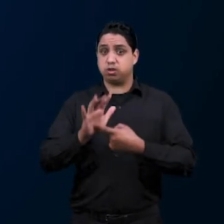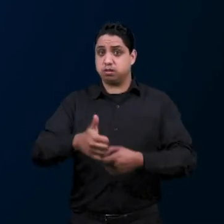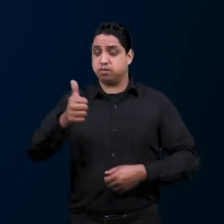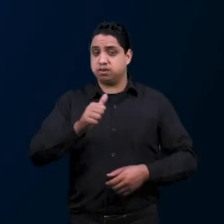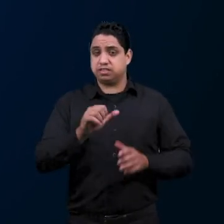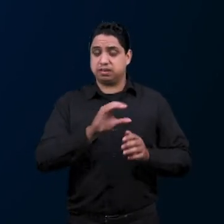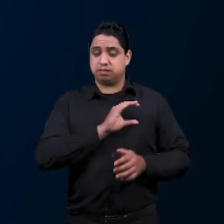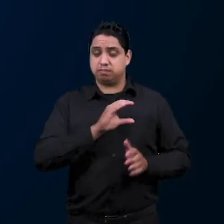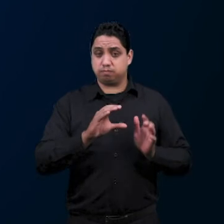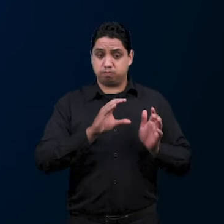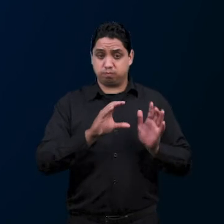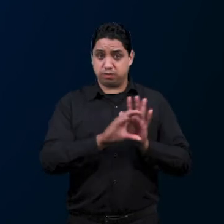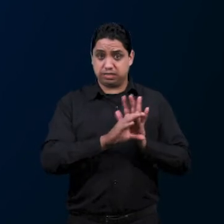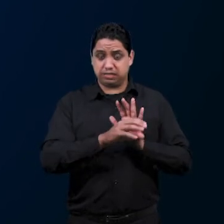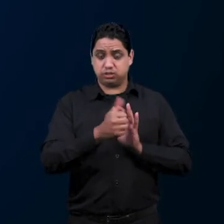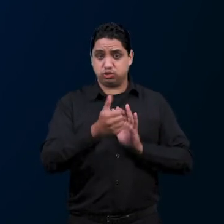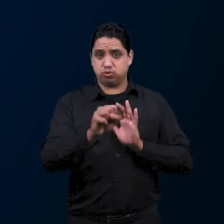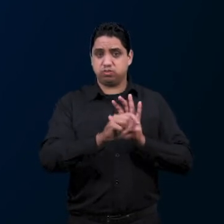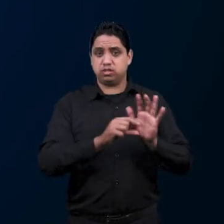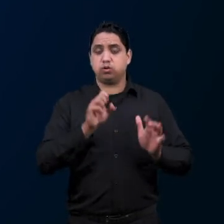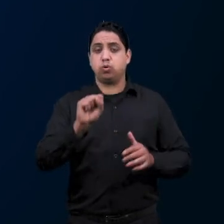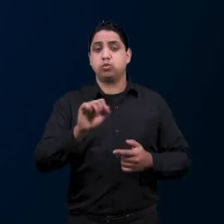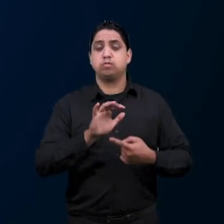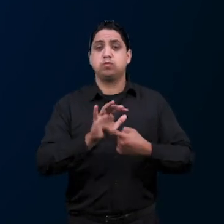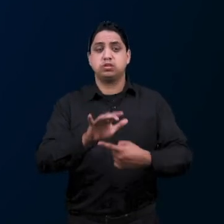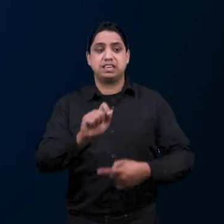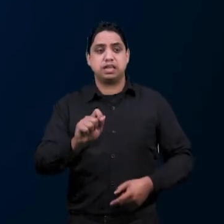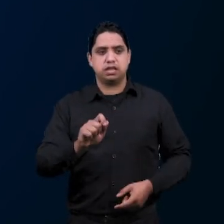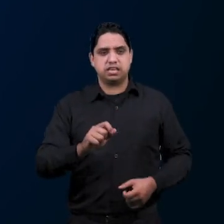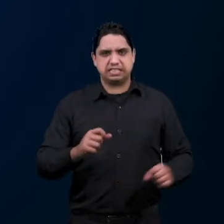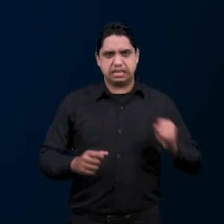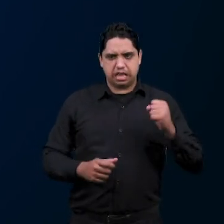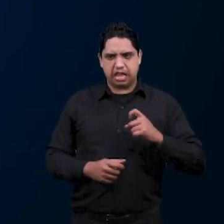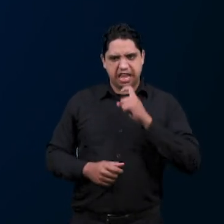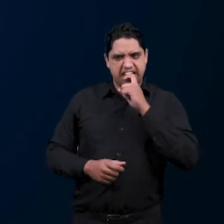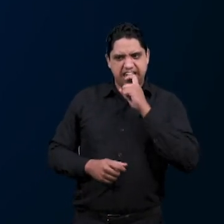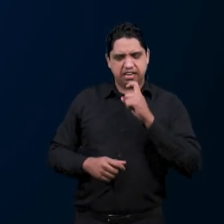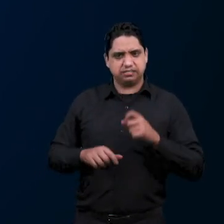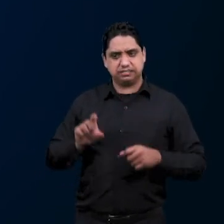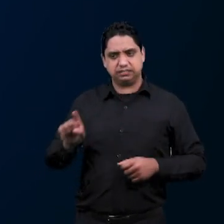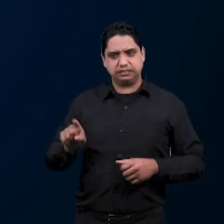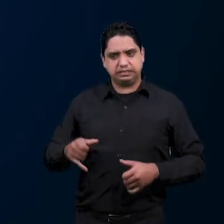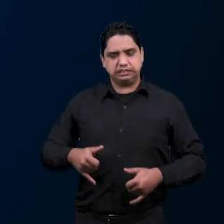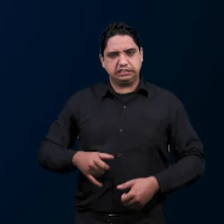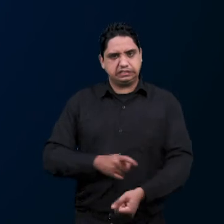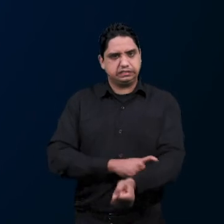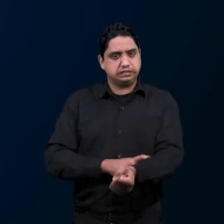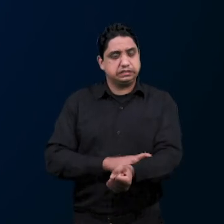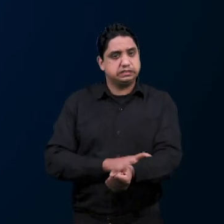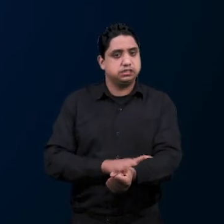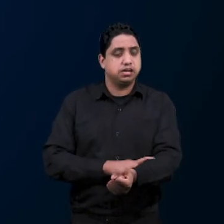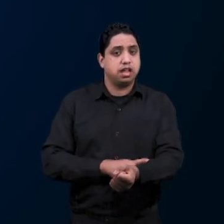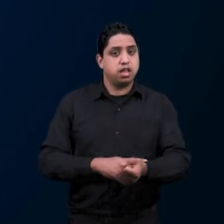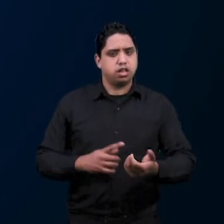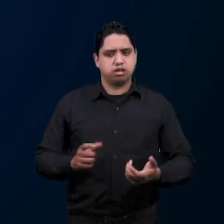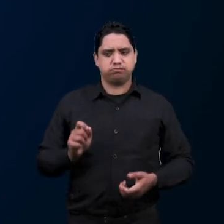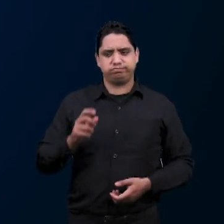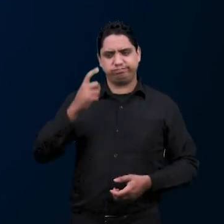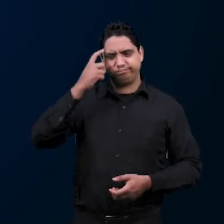1 Samuel 18, 8, qual diz: então Saul se indignou muito, e aquela palavra pareceu mal aos seus